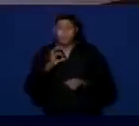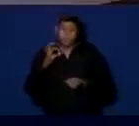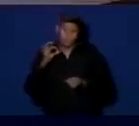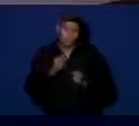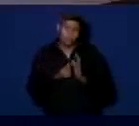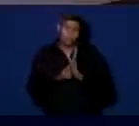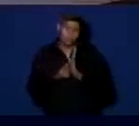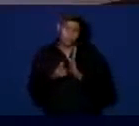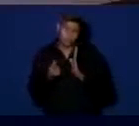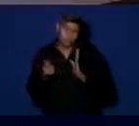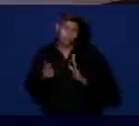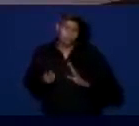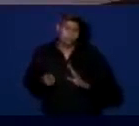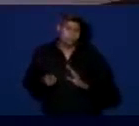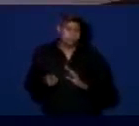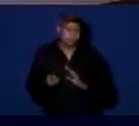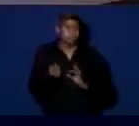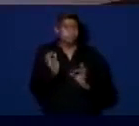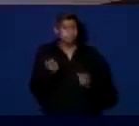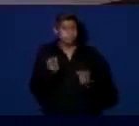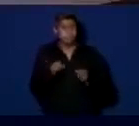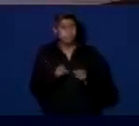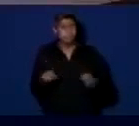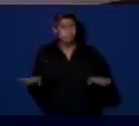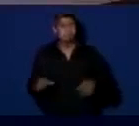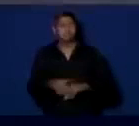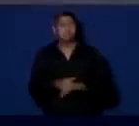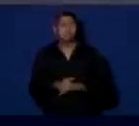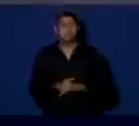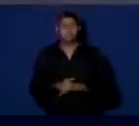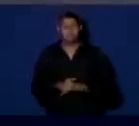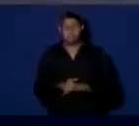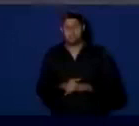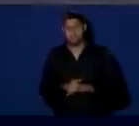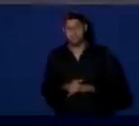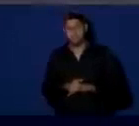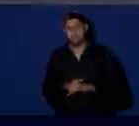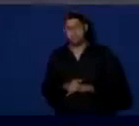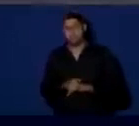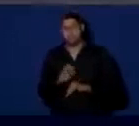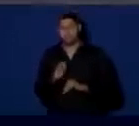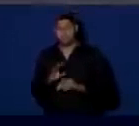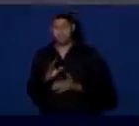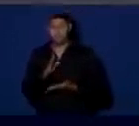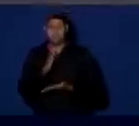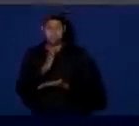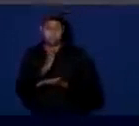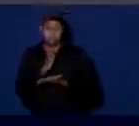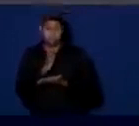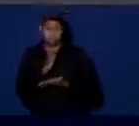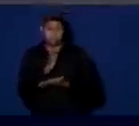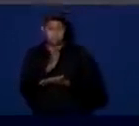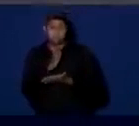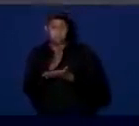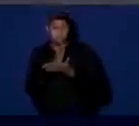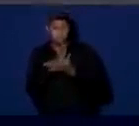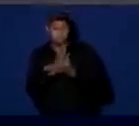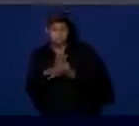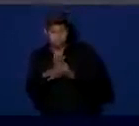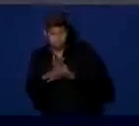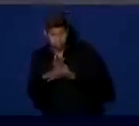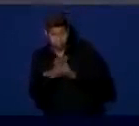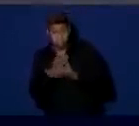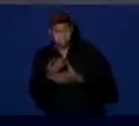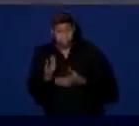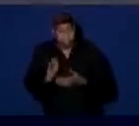PIB na perpetuidade, vai, de gastos, algo assim. E se sair parte do que está sendo falado esse ano,